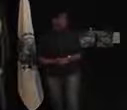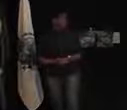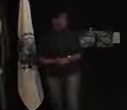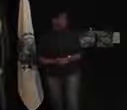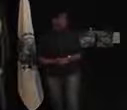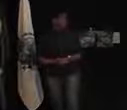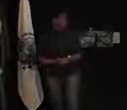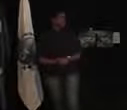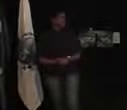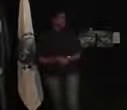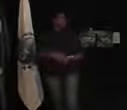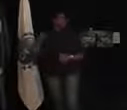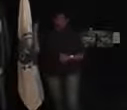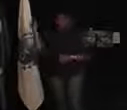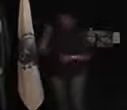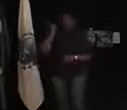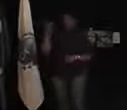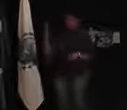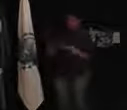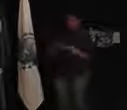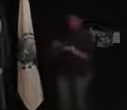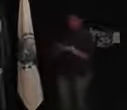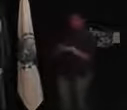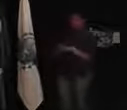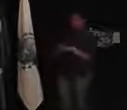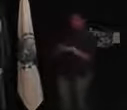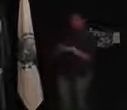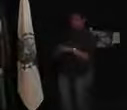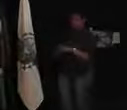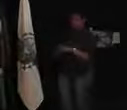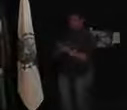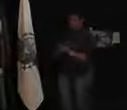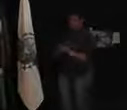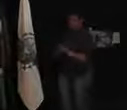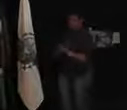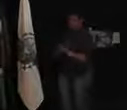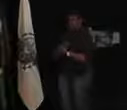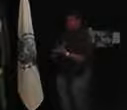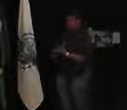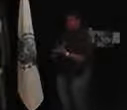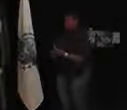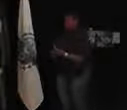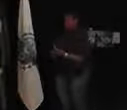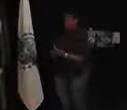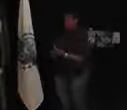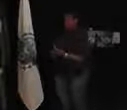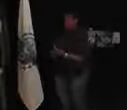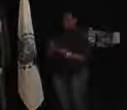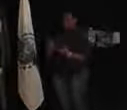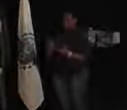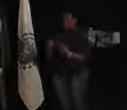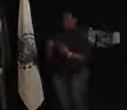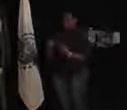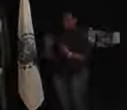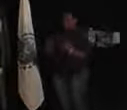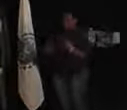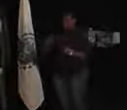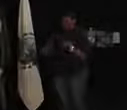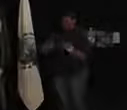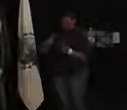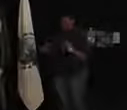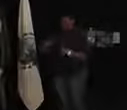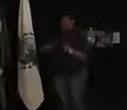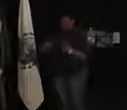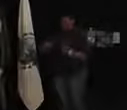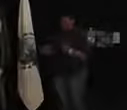Então é importante dividir as tarefas complexas em várias orientações simples. Então muitas vezes a